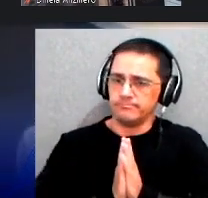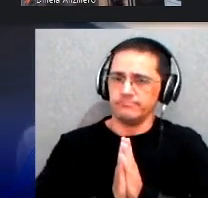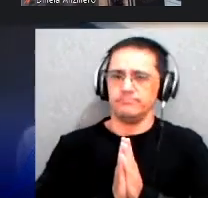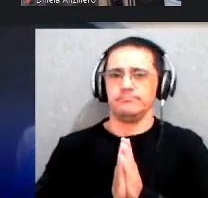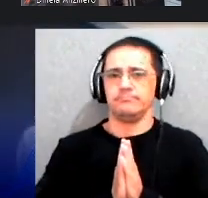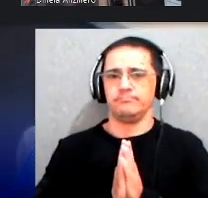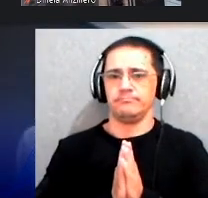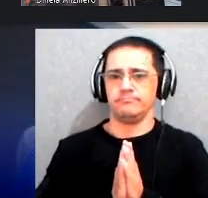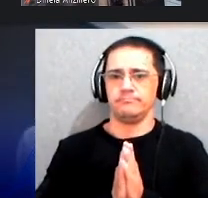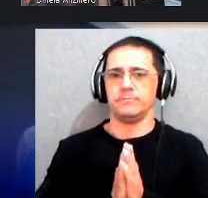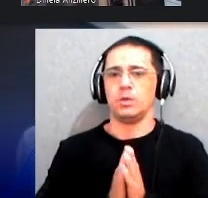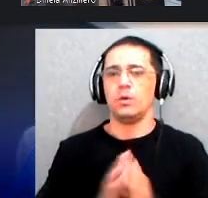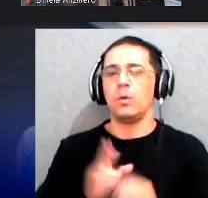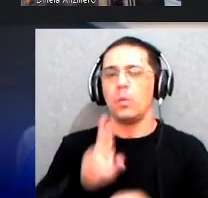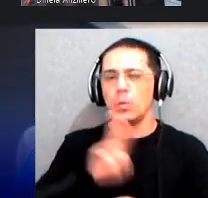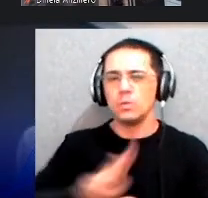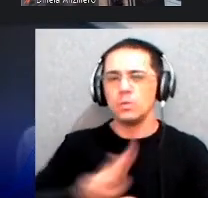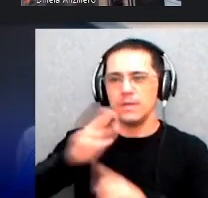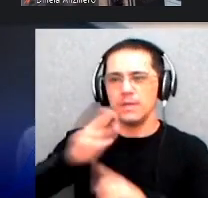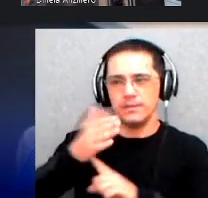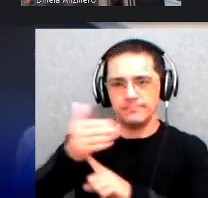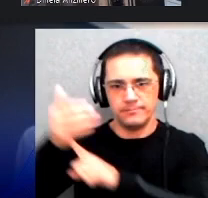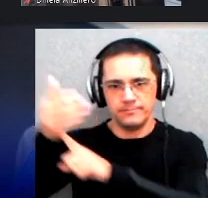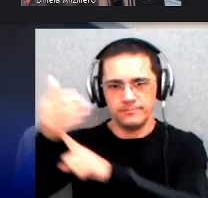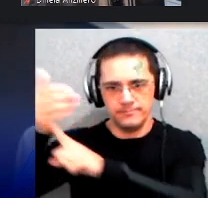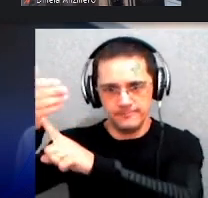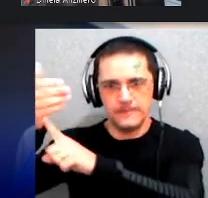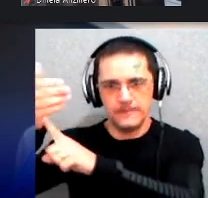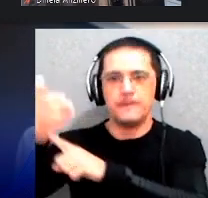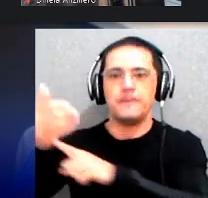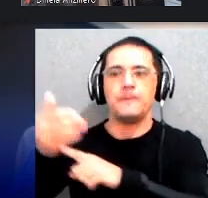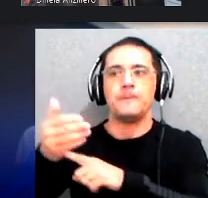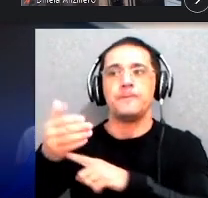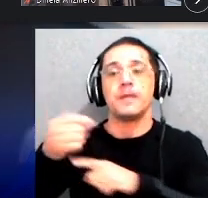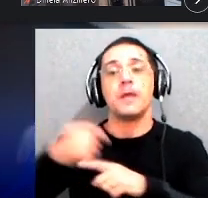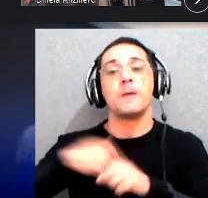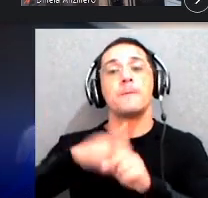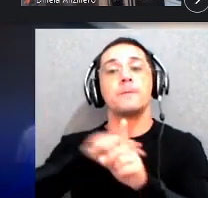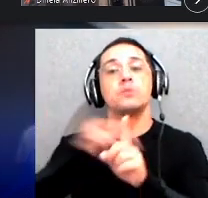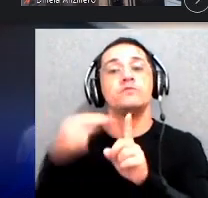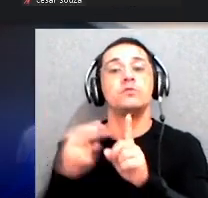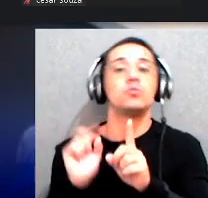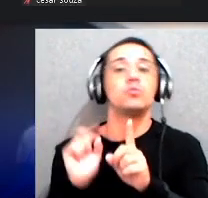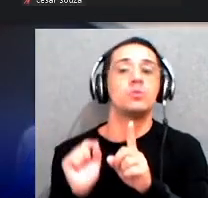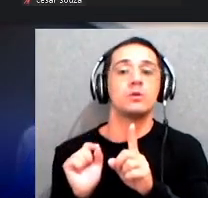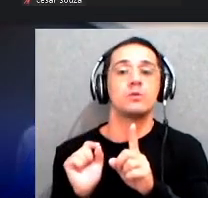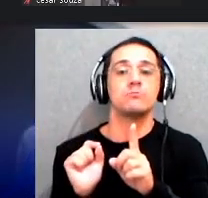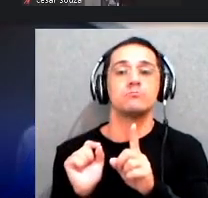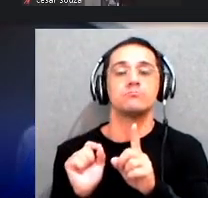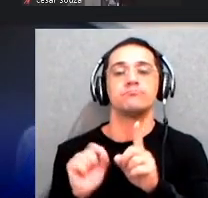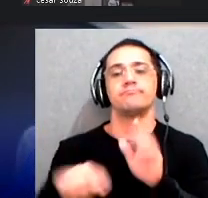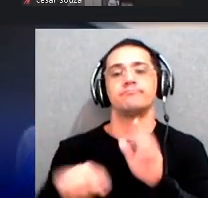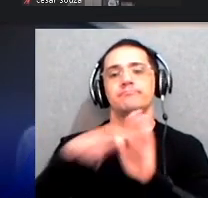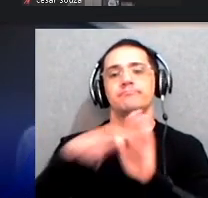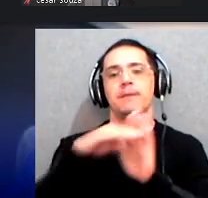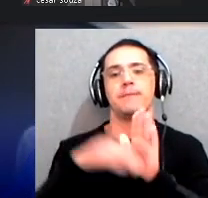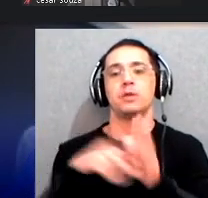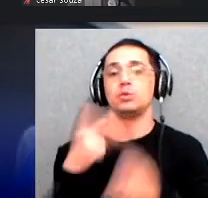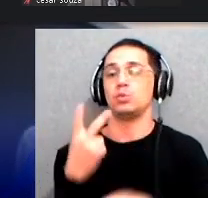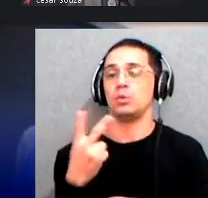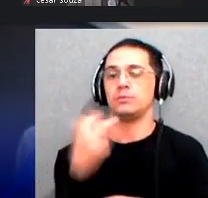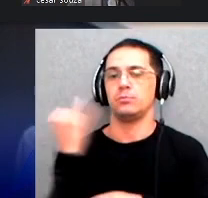a utilização da tecnologia, a gente tem que se no meu posição, a gente tem que seguir pelo menos dois critérios. O primeiro critério